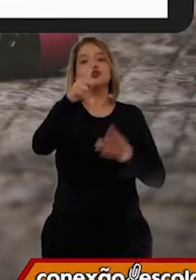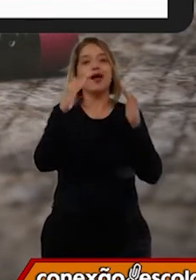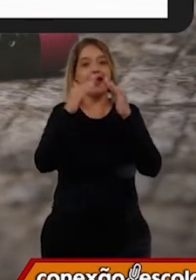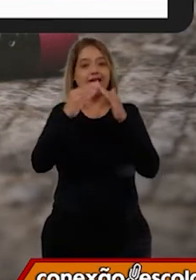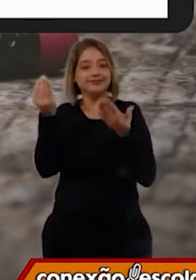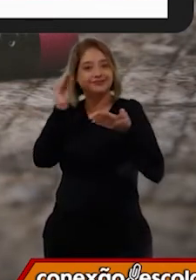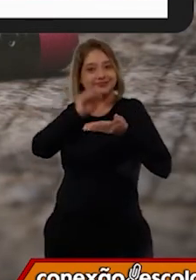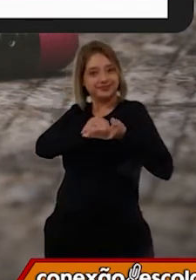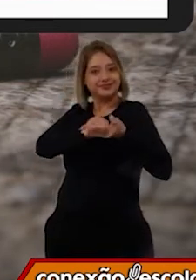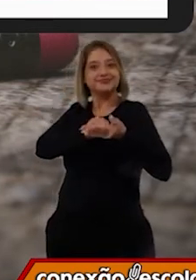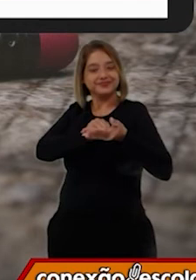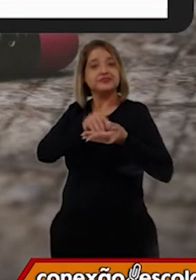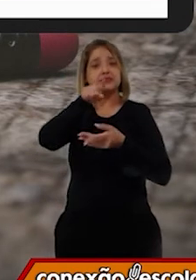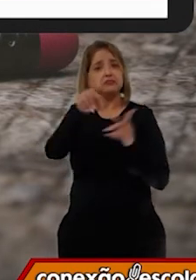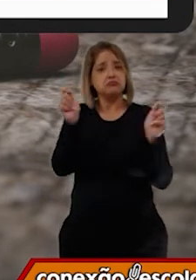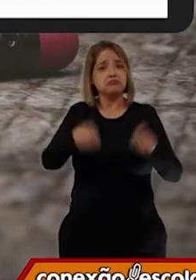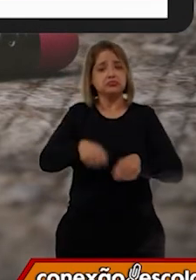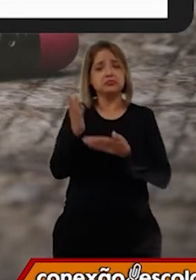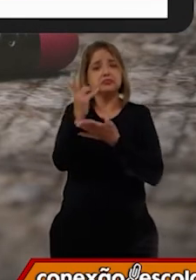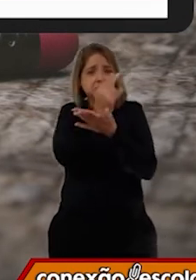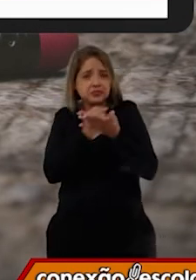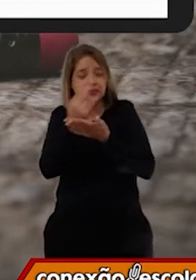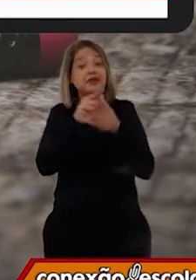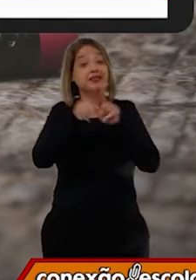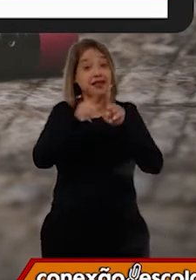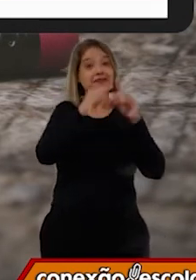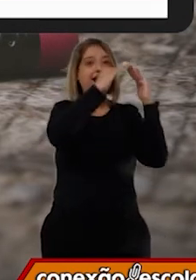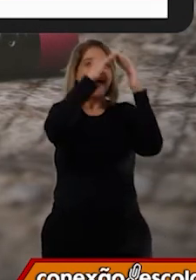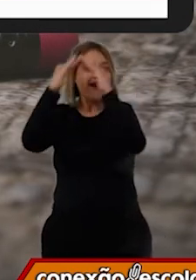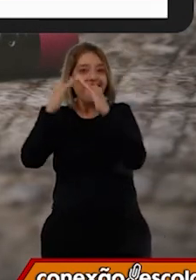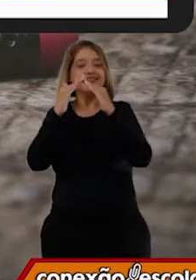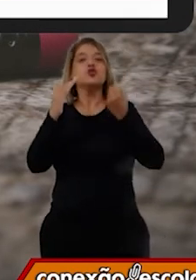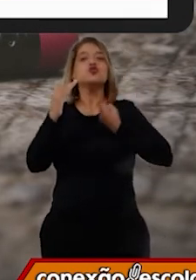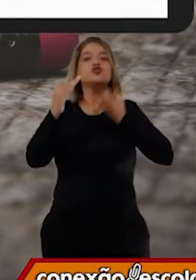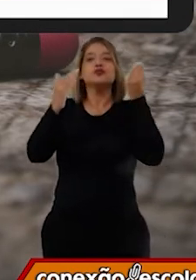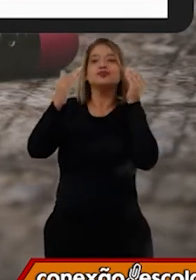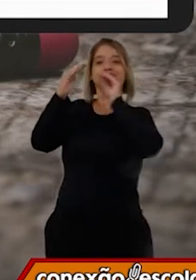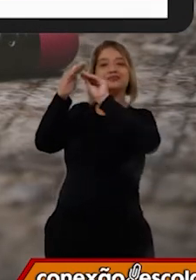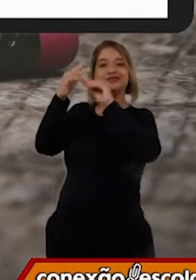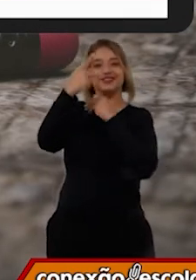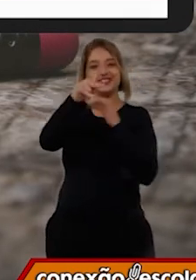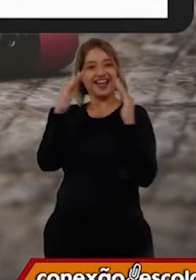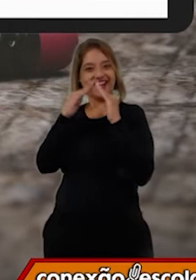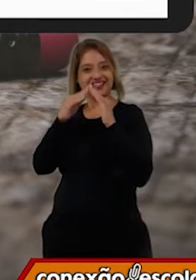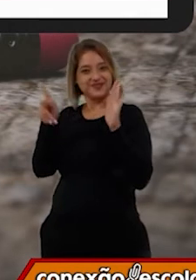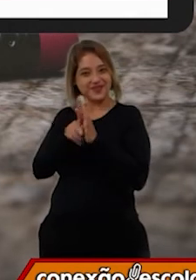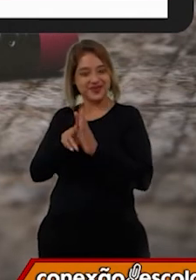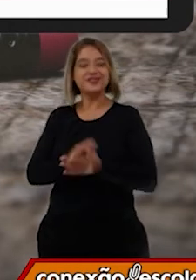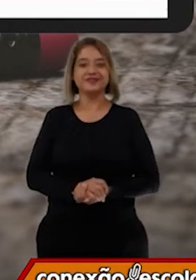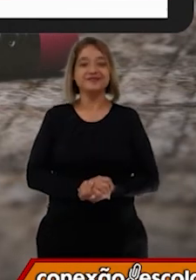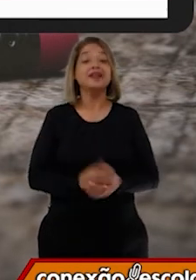sua casa tem um número aí, você pode desenhar a sua casa com o número nela. E a sua altura e